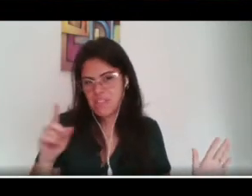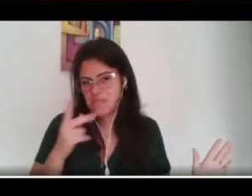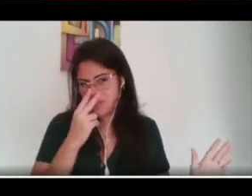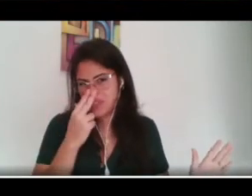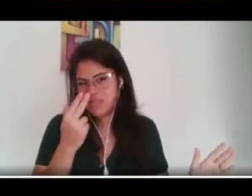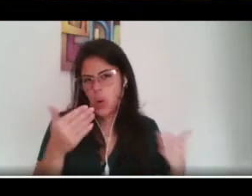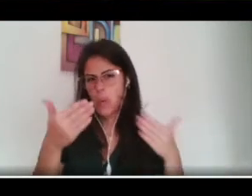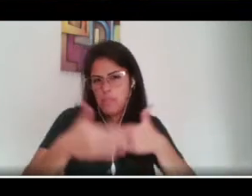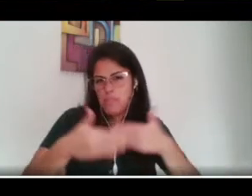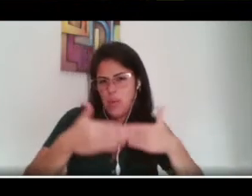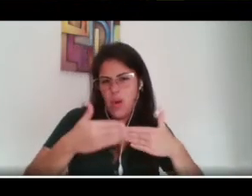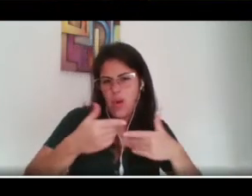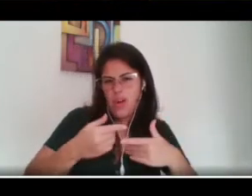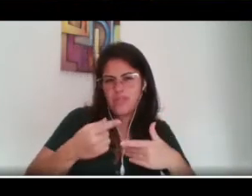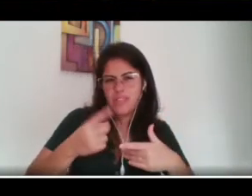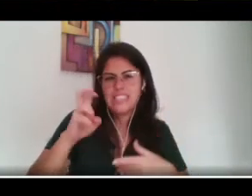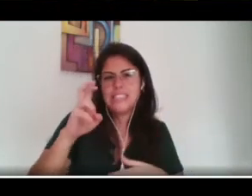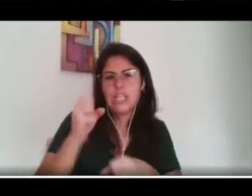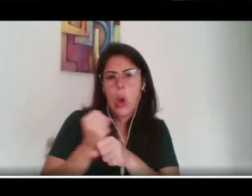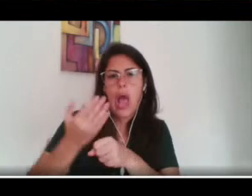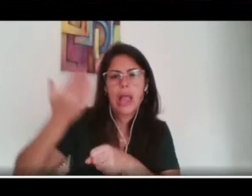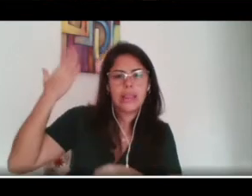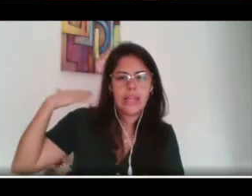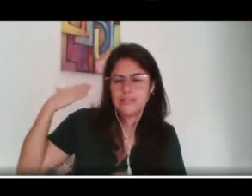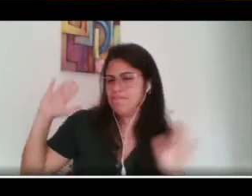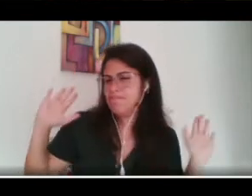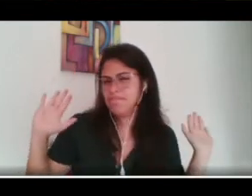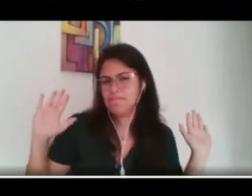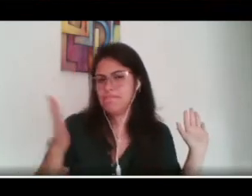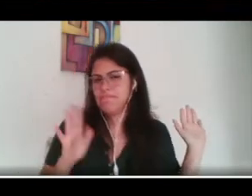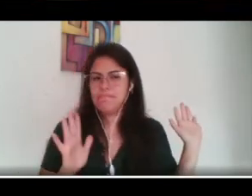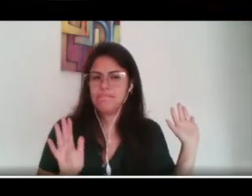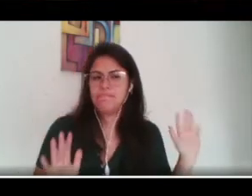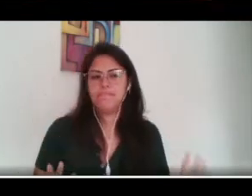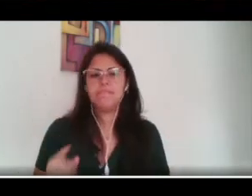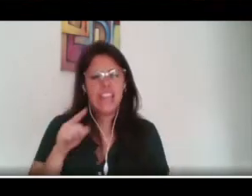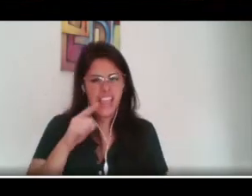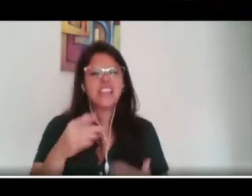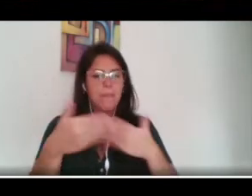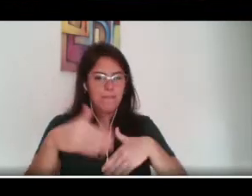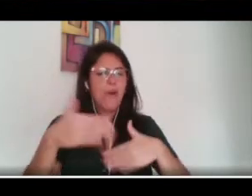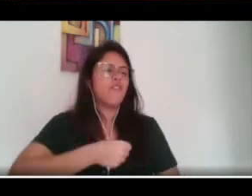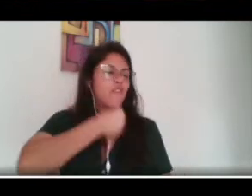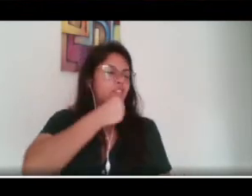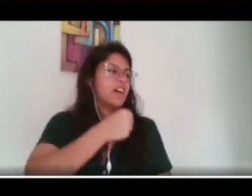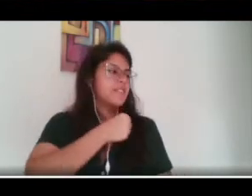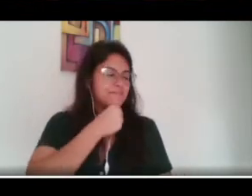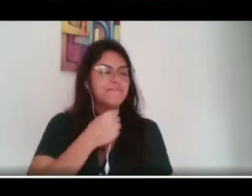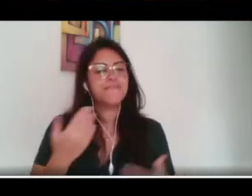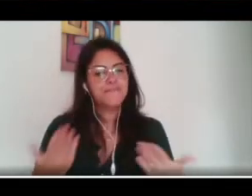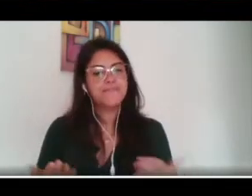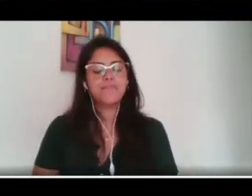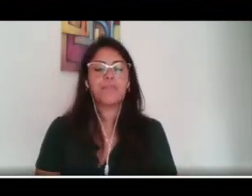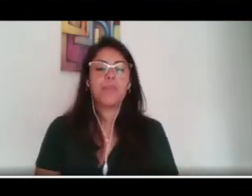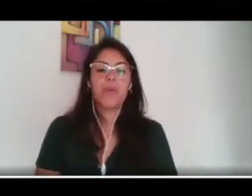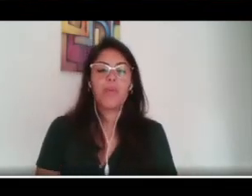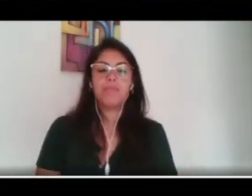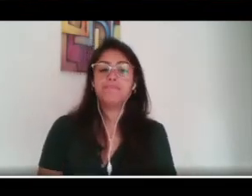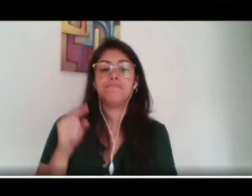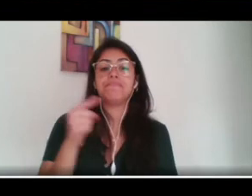eu acho. Essa prova é bem velha. Então, o que ele está falando aqui é o seguinte.